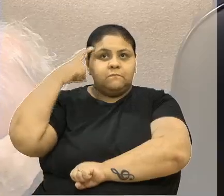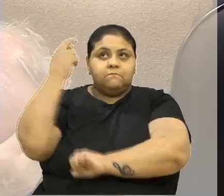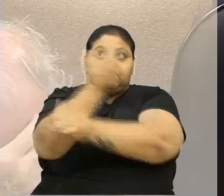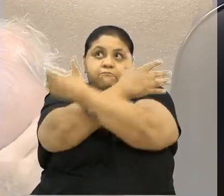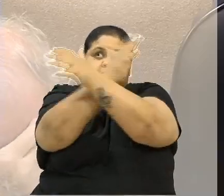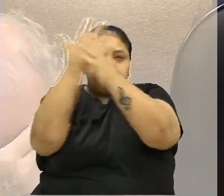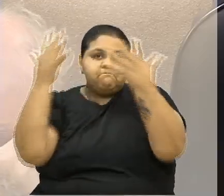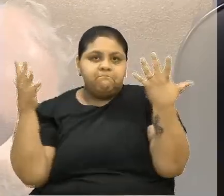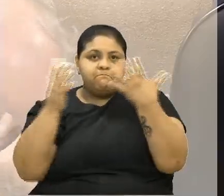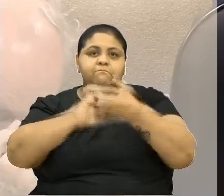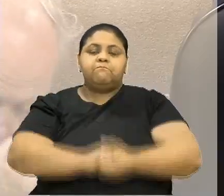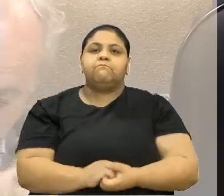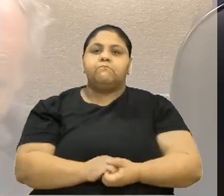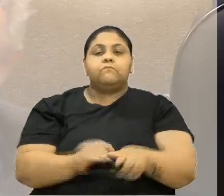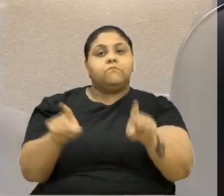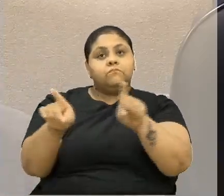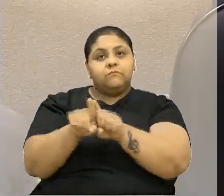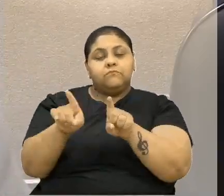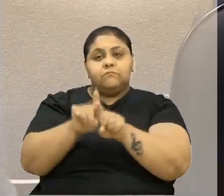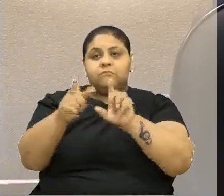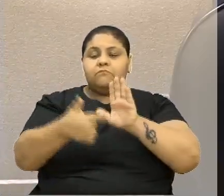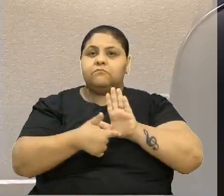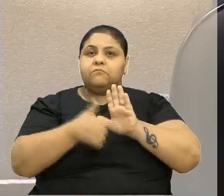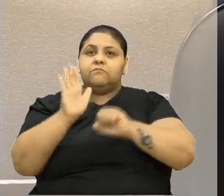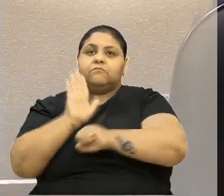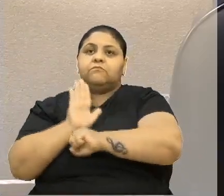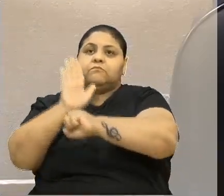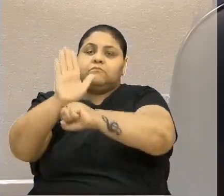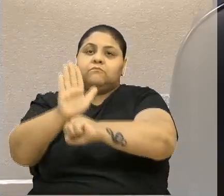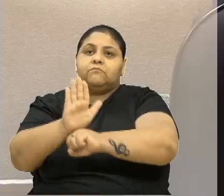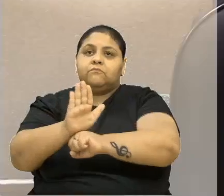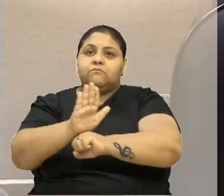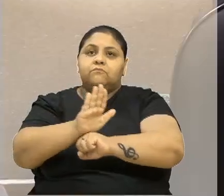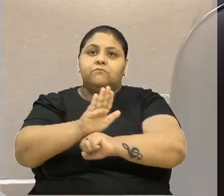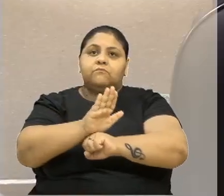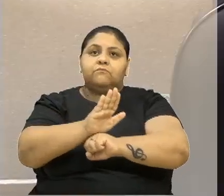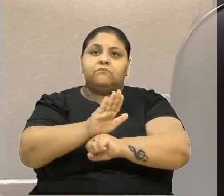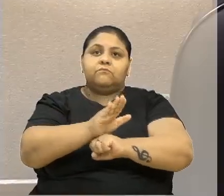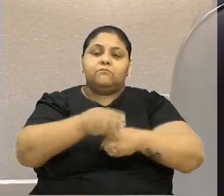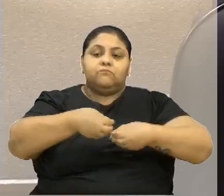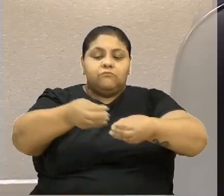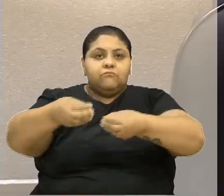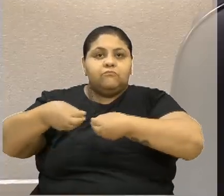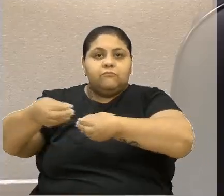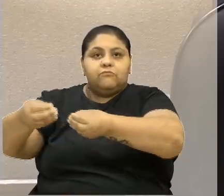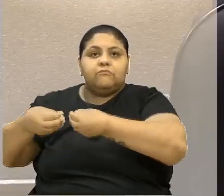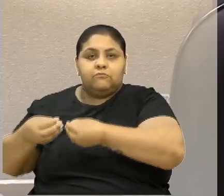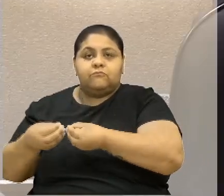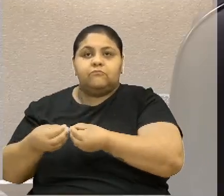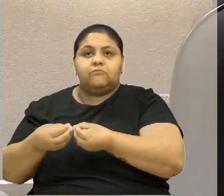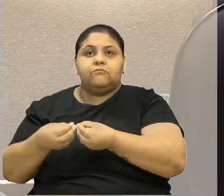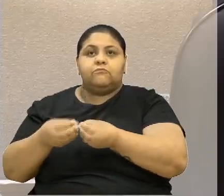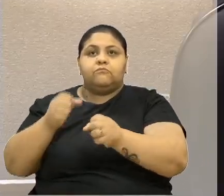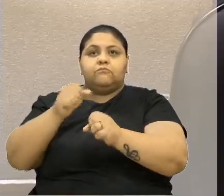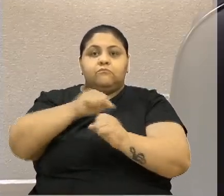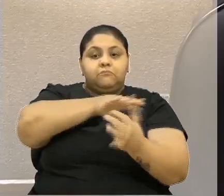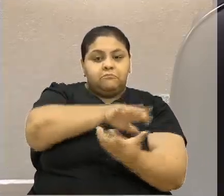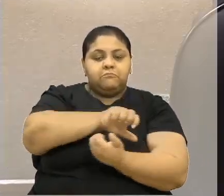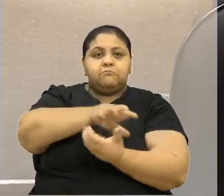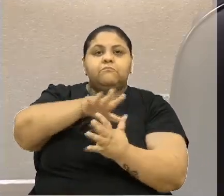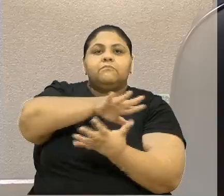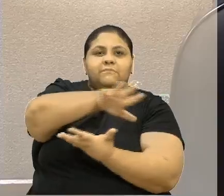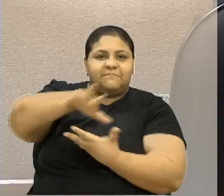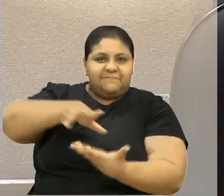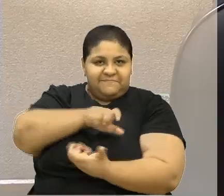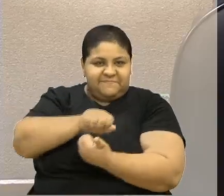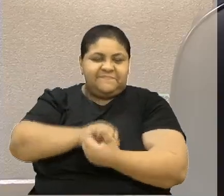paisagística. Além disso, contribui para a distribuição planejada e sustentável da densidade. A